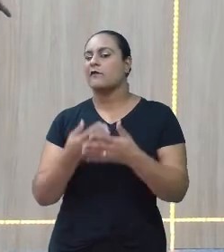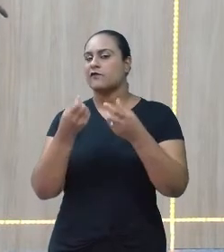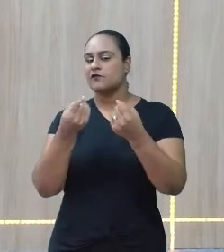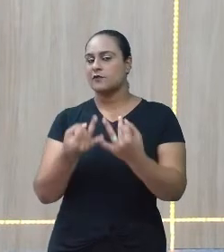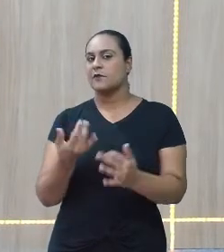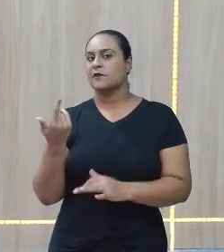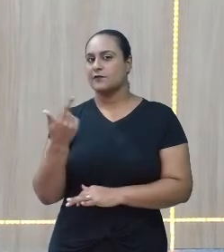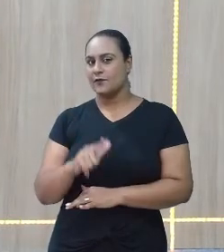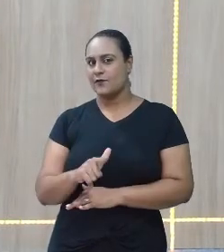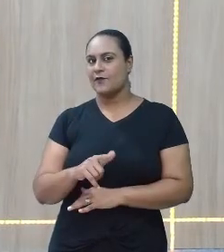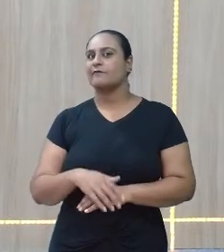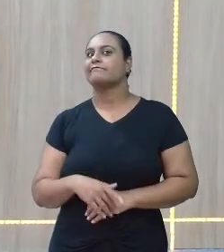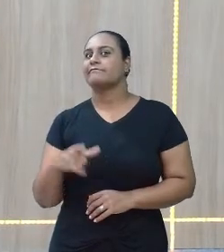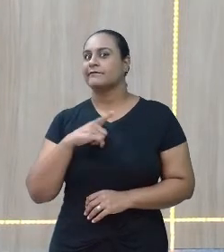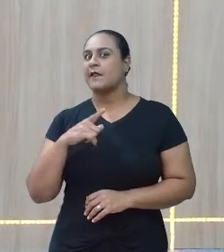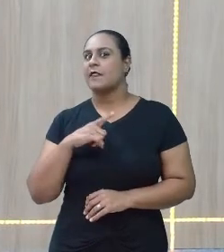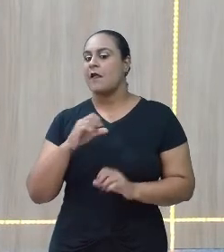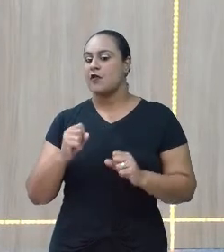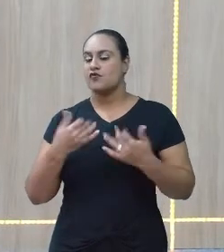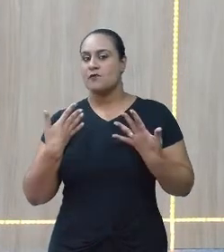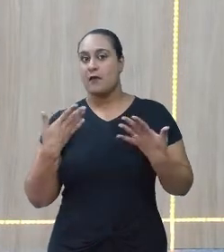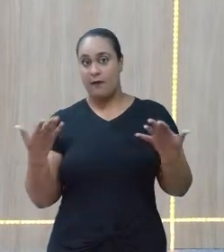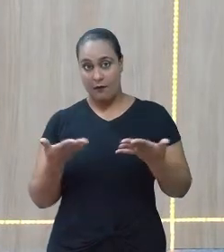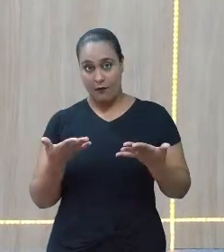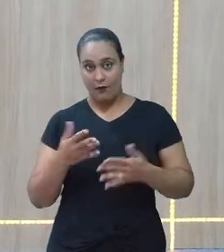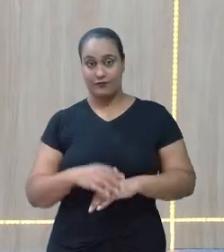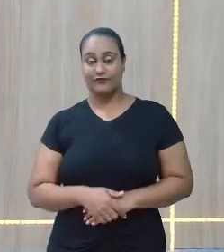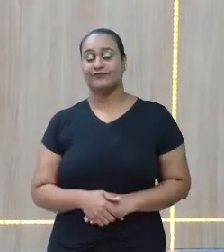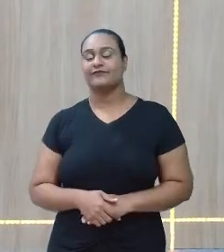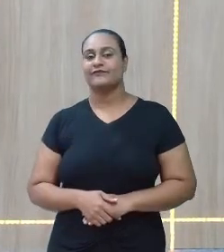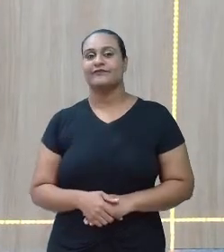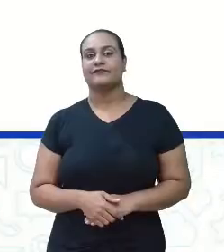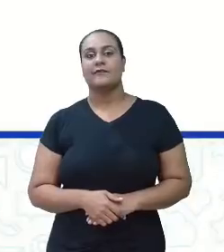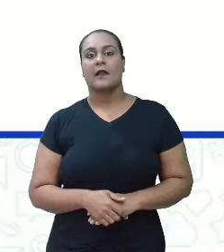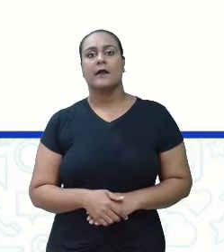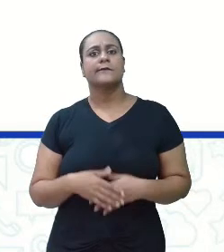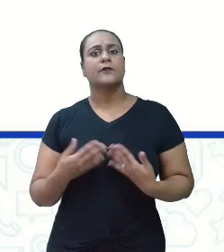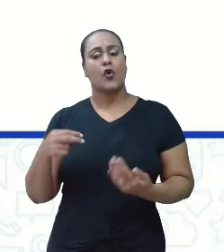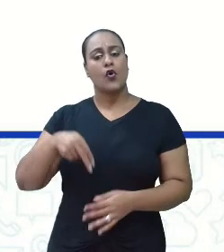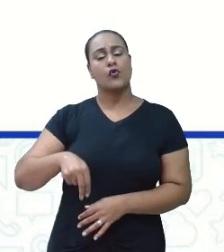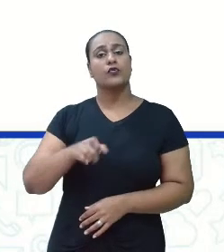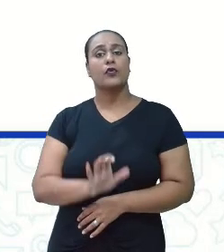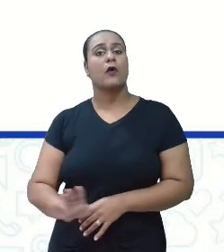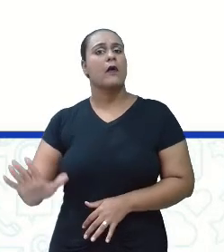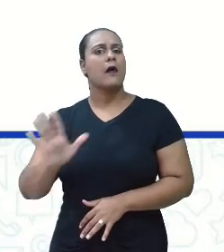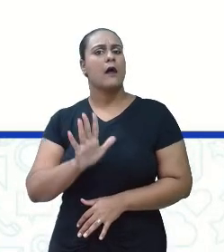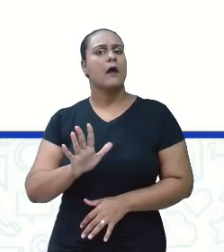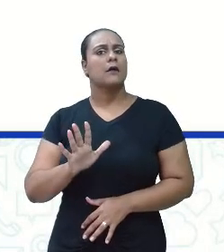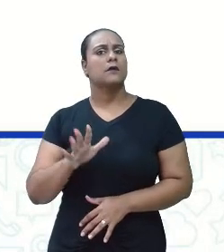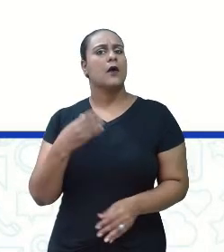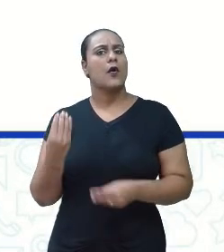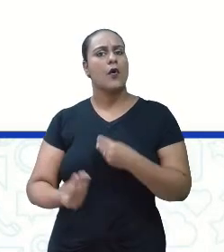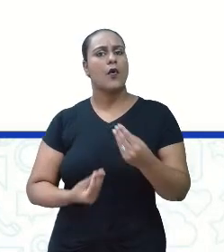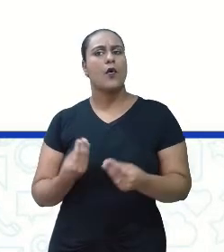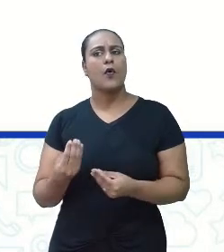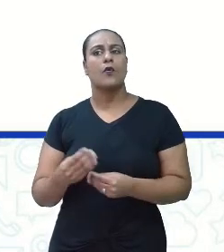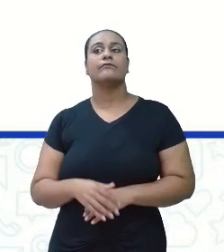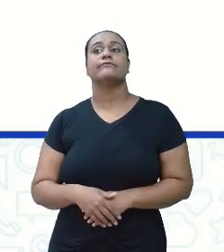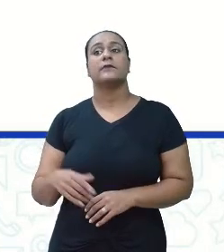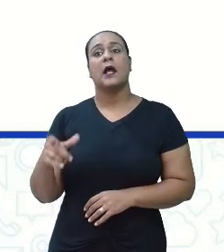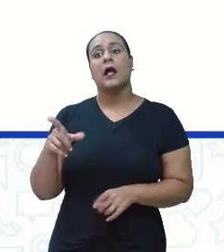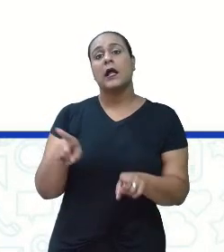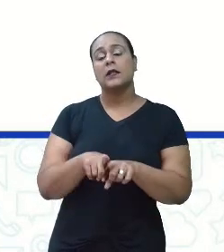Beleza? Fica aguardando aí que tem surpresa. Vamos ter um convidado aqui. Olha só, no Nordeste, como é que acontece no Nordeste? Ó, nós temos o que? Os minifúndios,